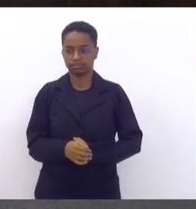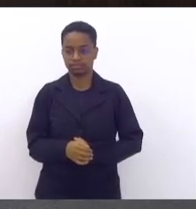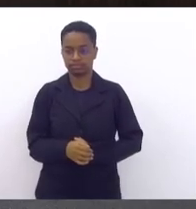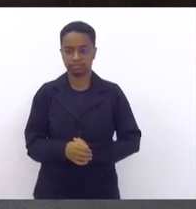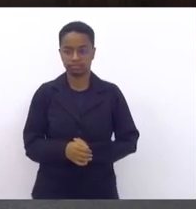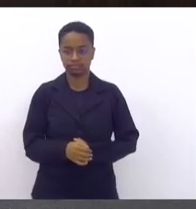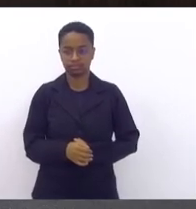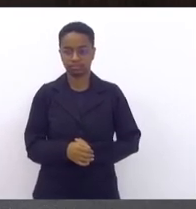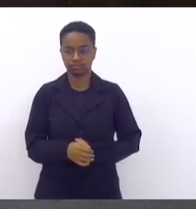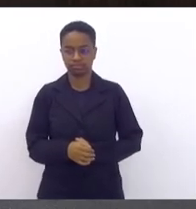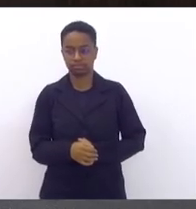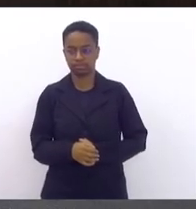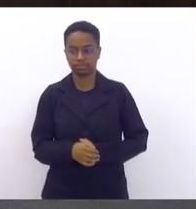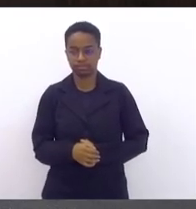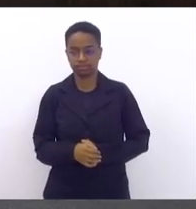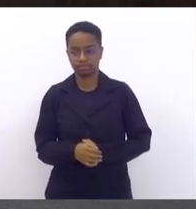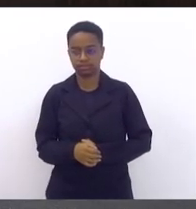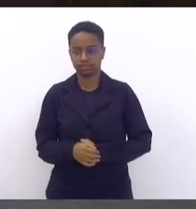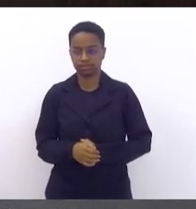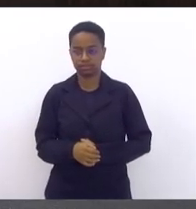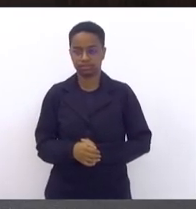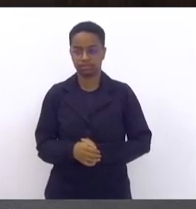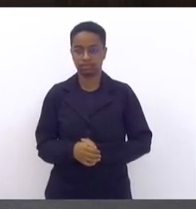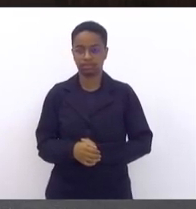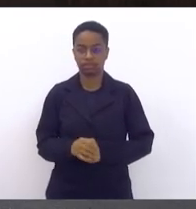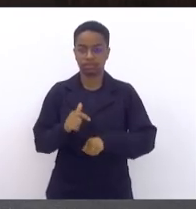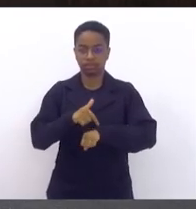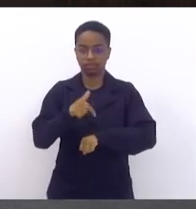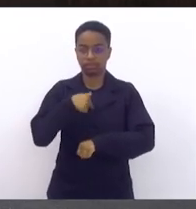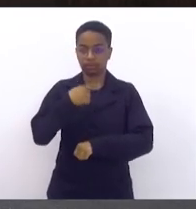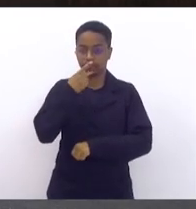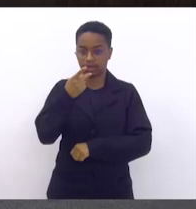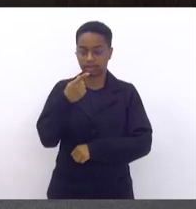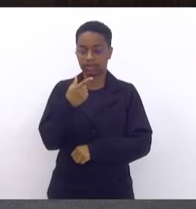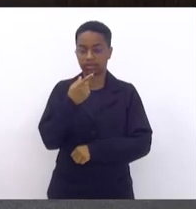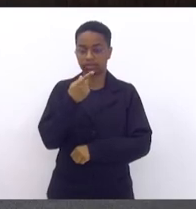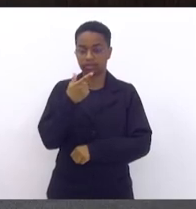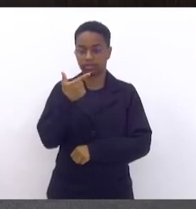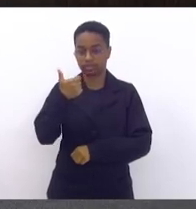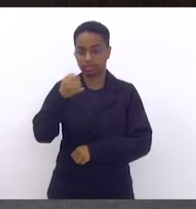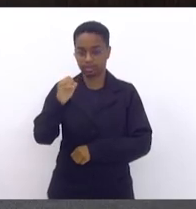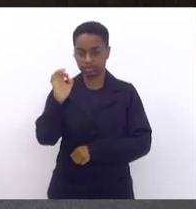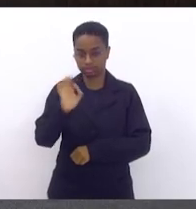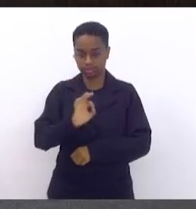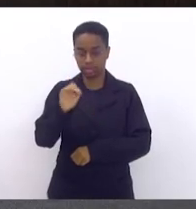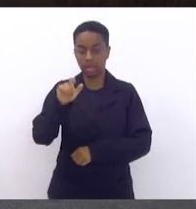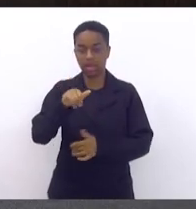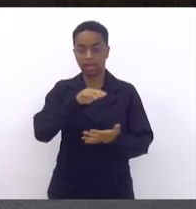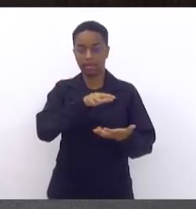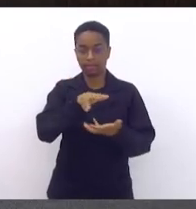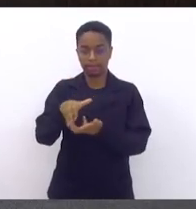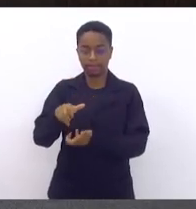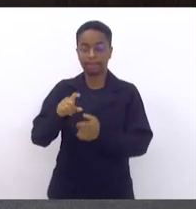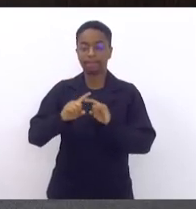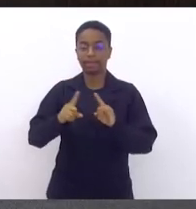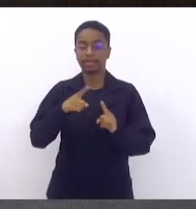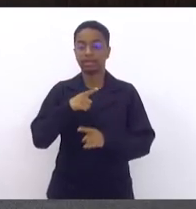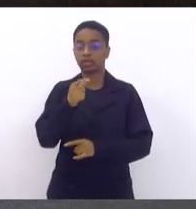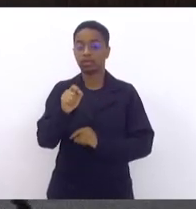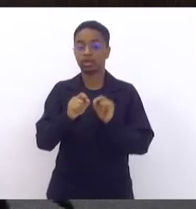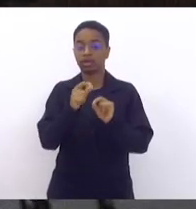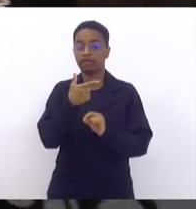Por Enquanto Eu mencionei os 10% é o global e o que a gente tem pelo menos o último dado aos